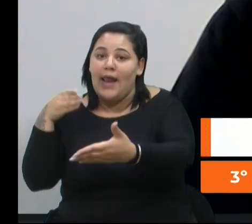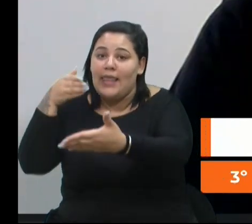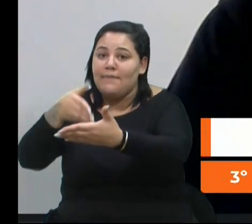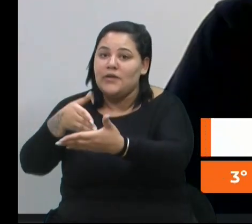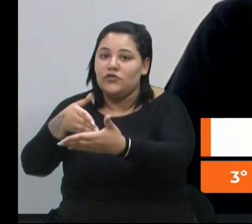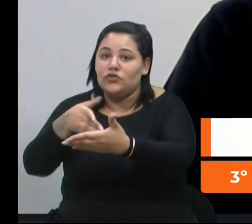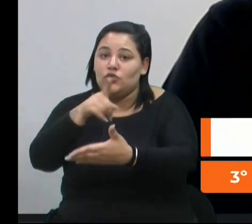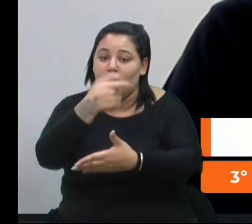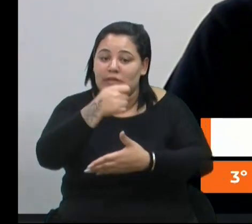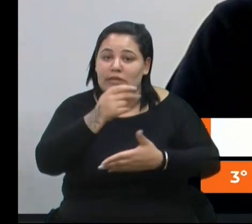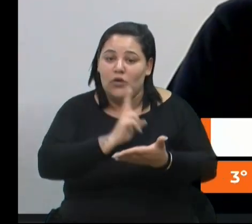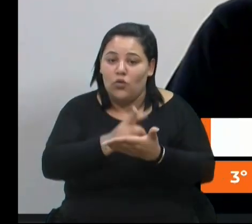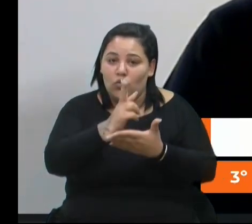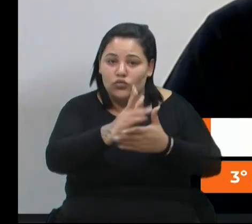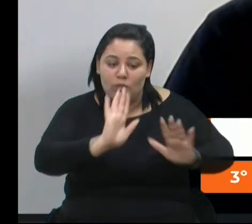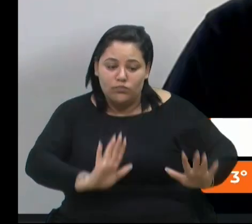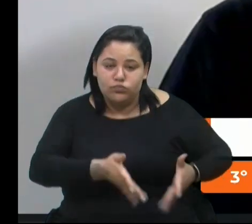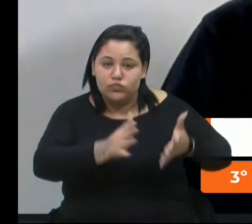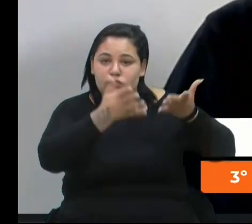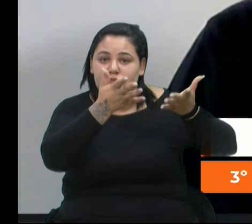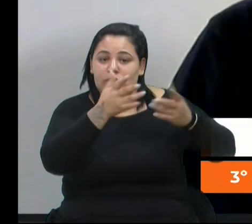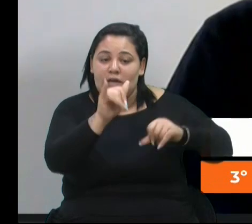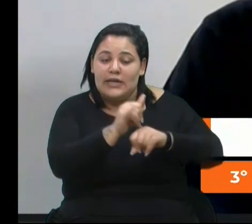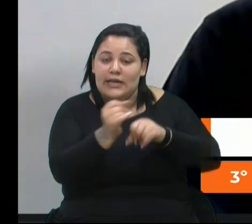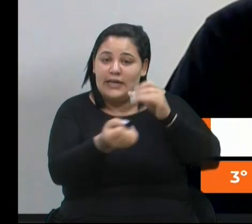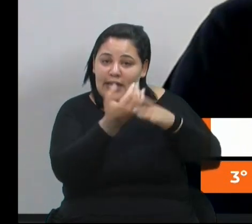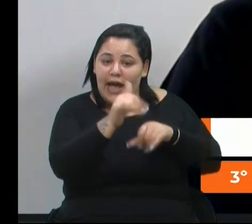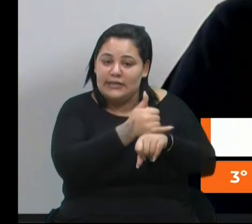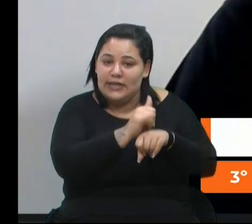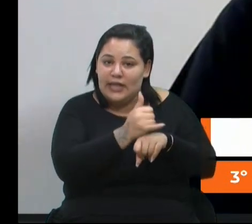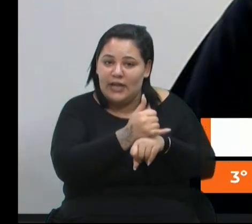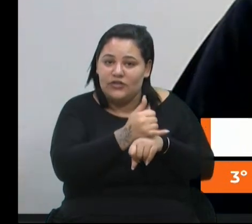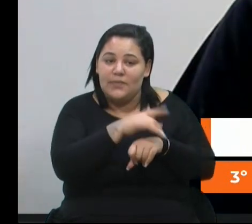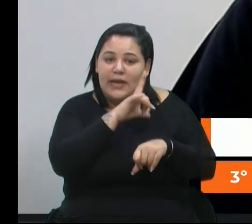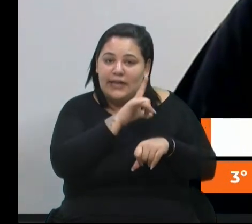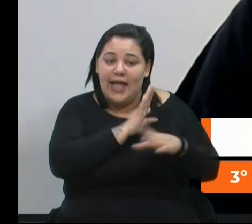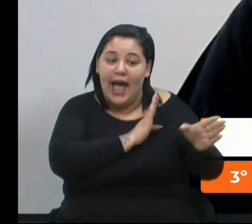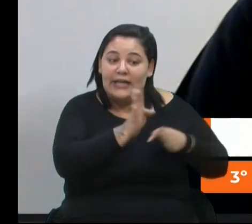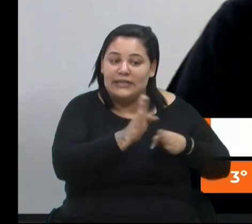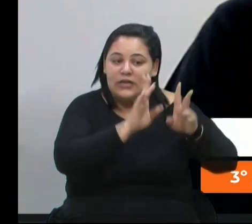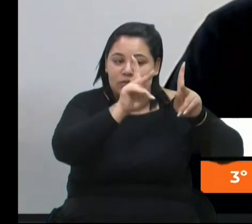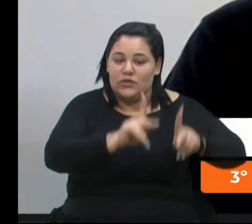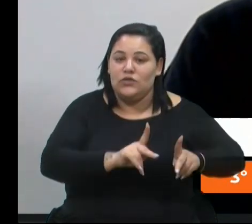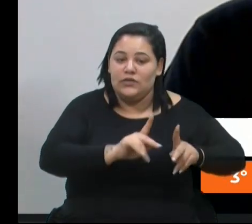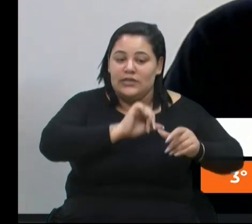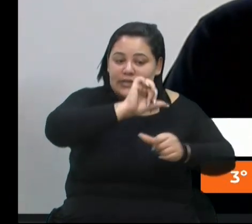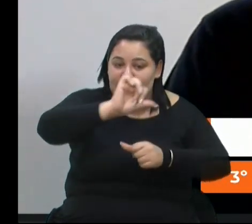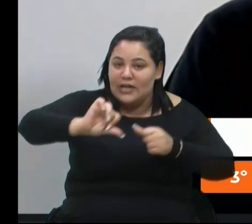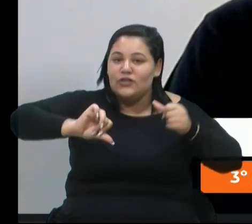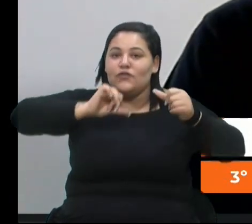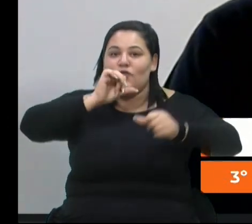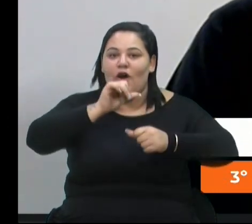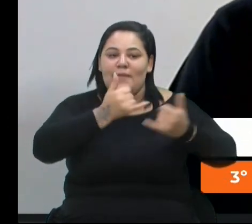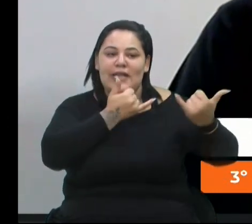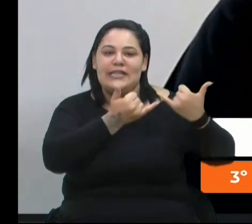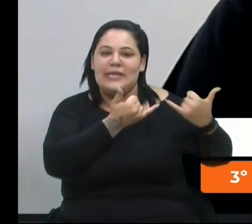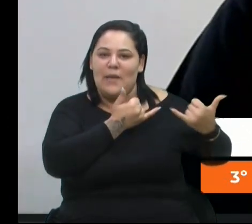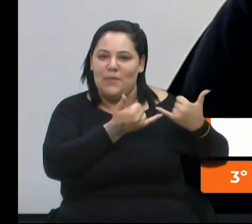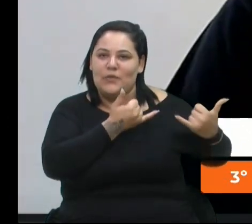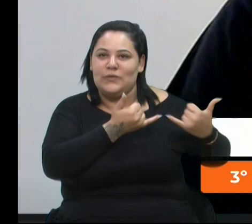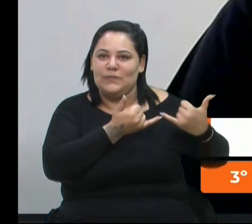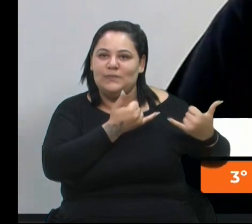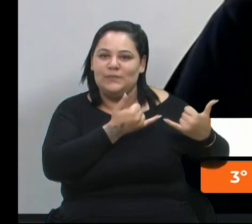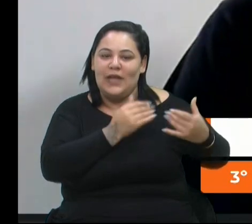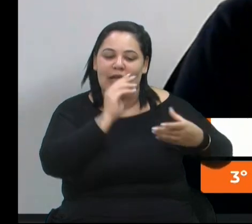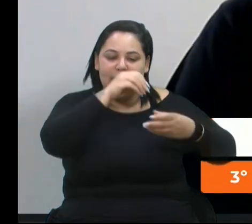buscar meios, estratégias ou contatos para que ele possa acessar pessoas que possam se tornar referências para ele naquela área,